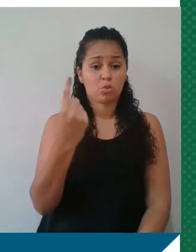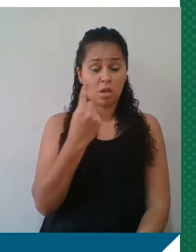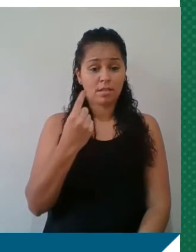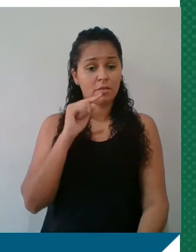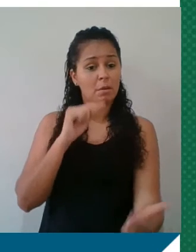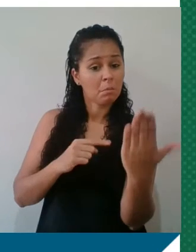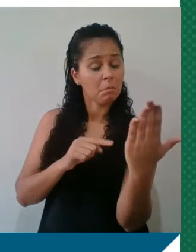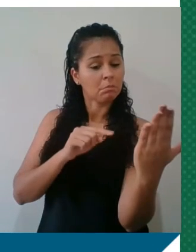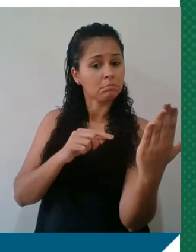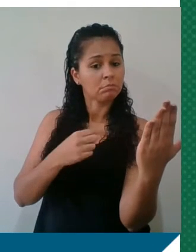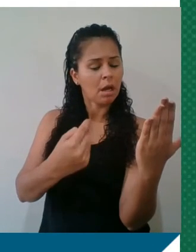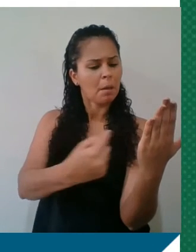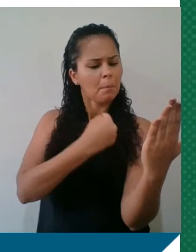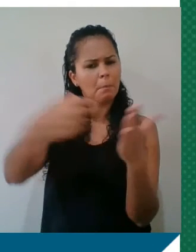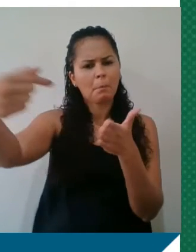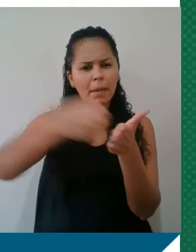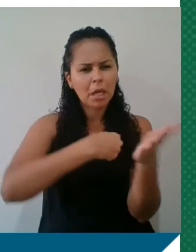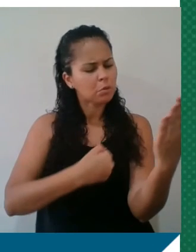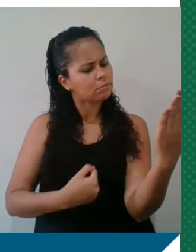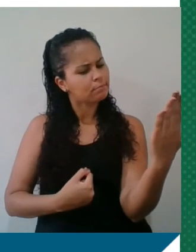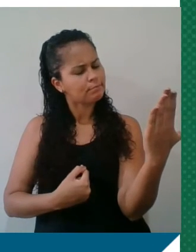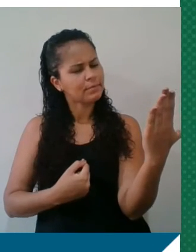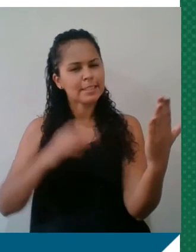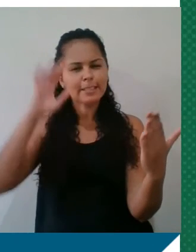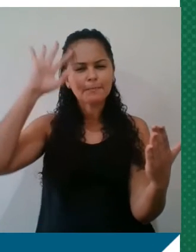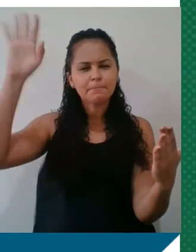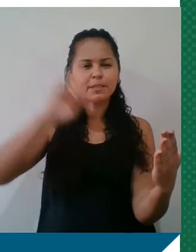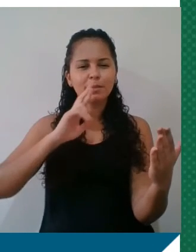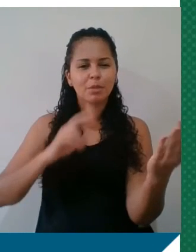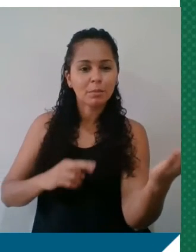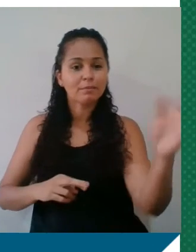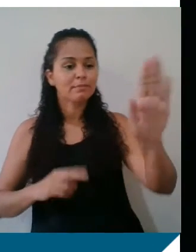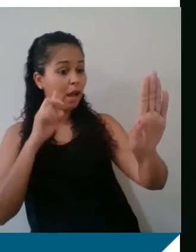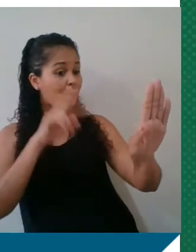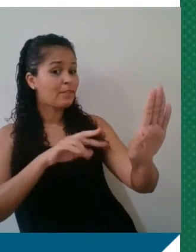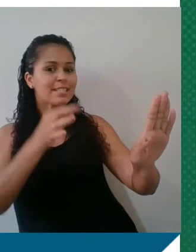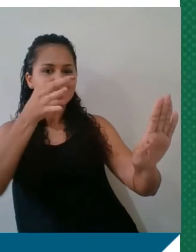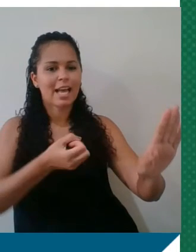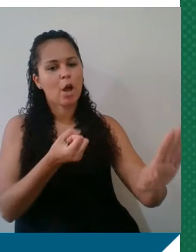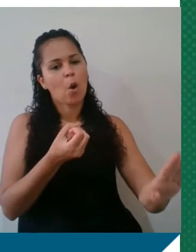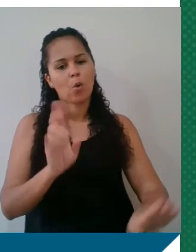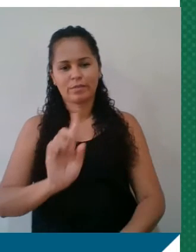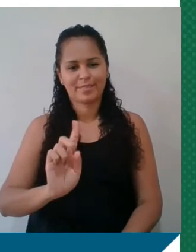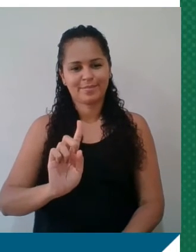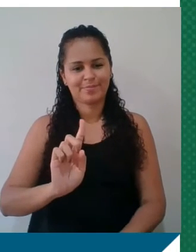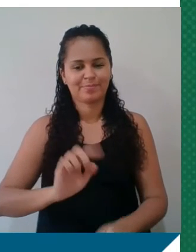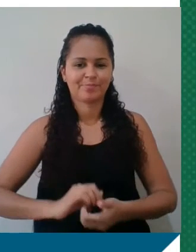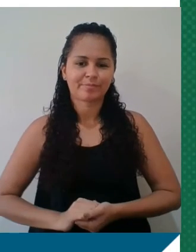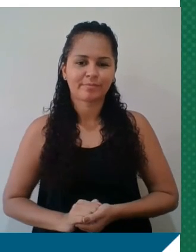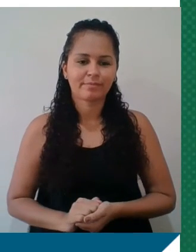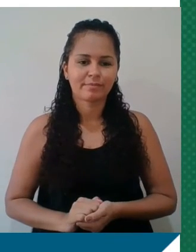olhando apenas para a parte da frente, imagina a resposta e depois vira o cartão e vê se você acertou ou não, né?